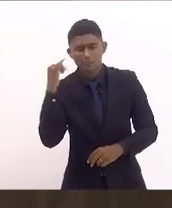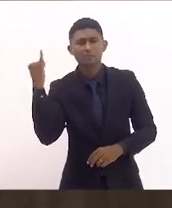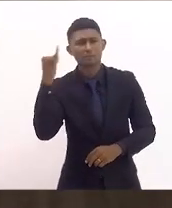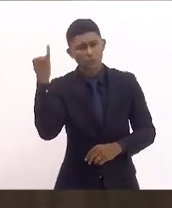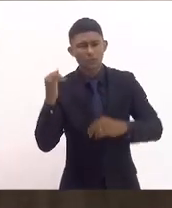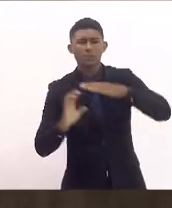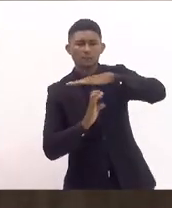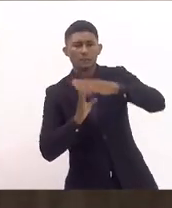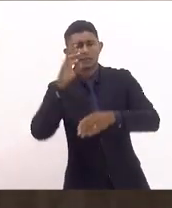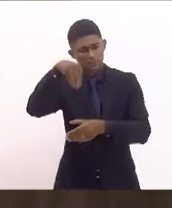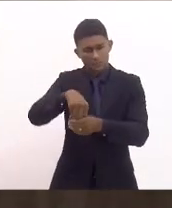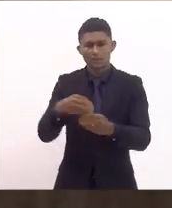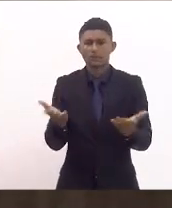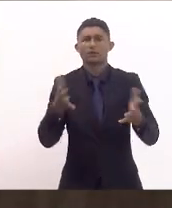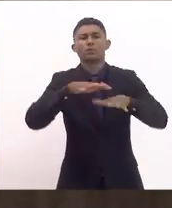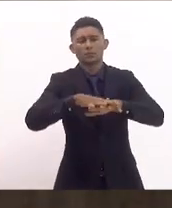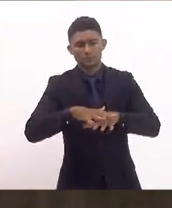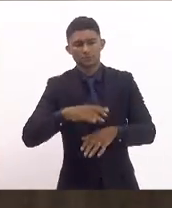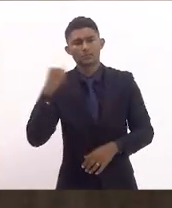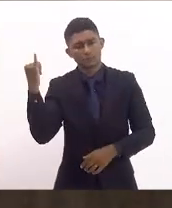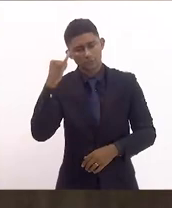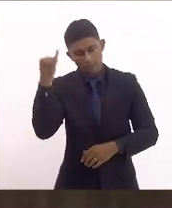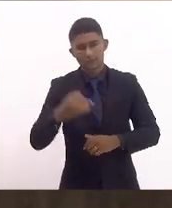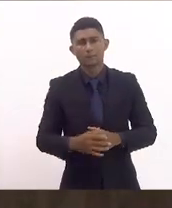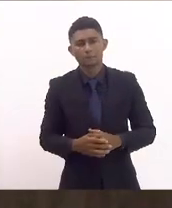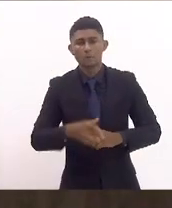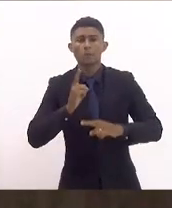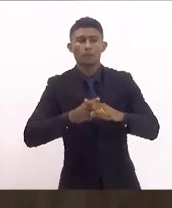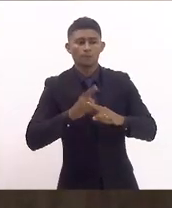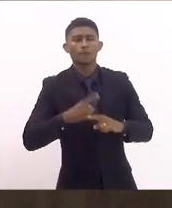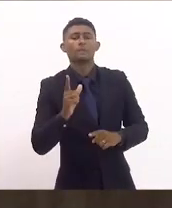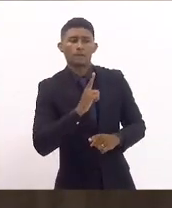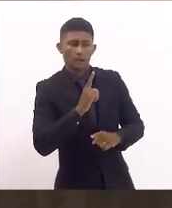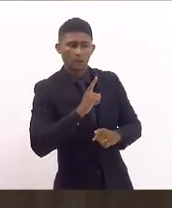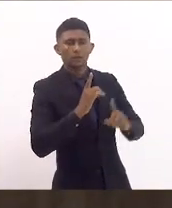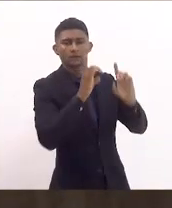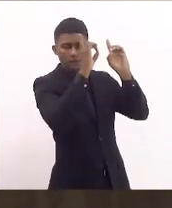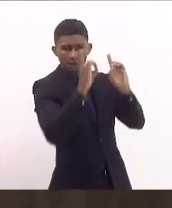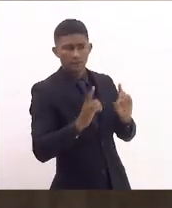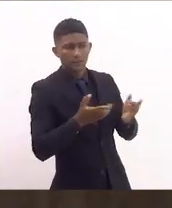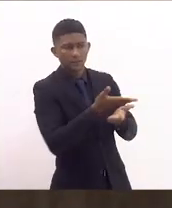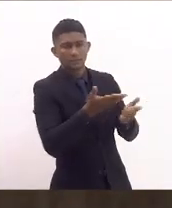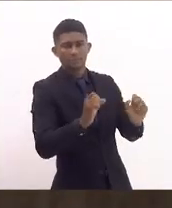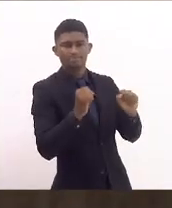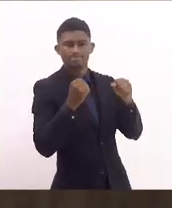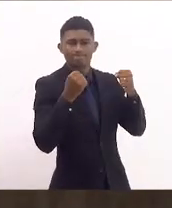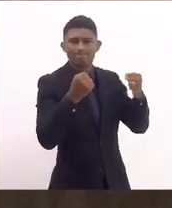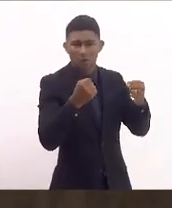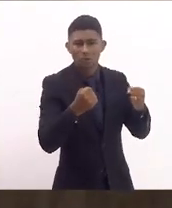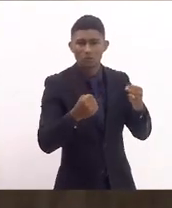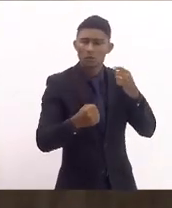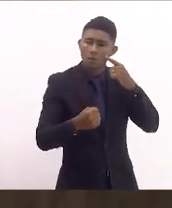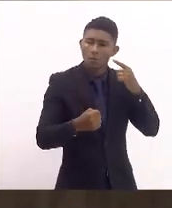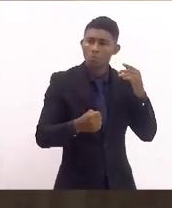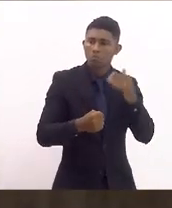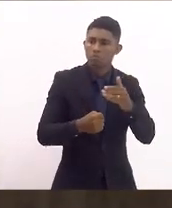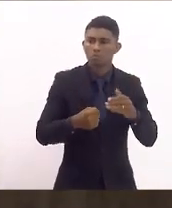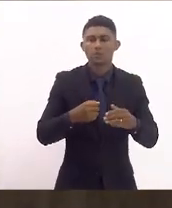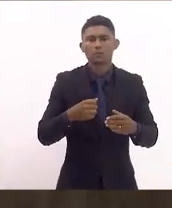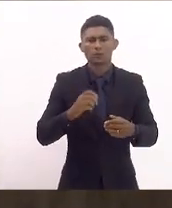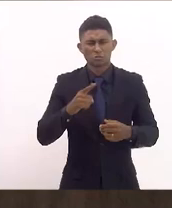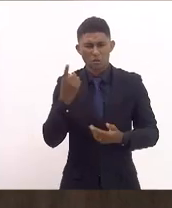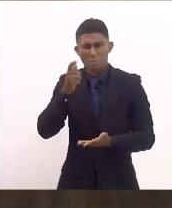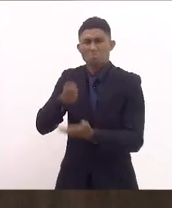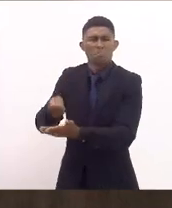empreendimento enxerga ser necessidade diante dos deficientes que buscam o seu negócio e não através da